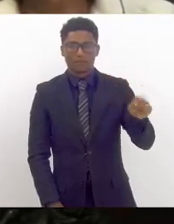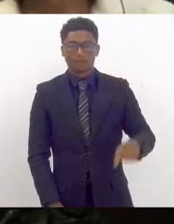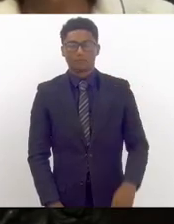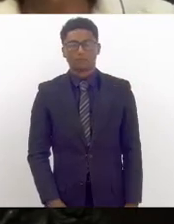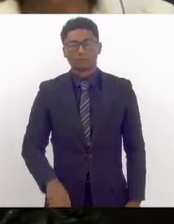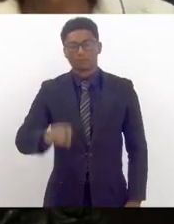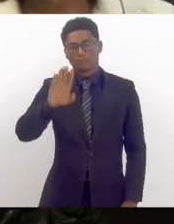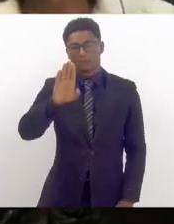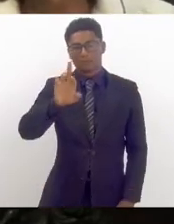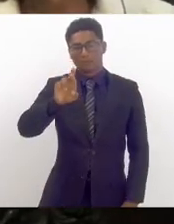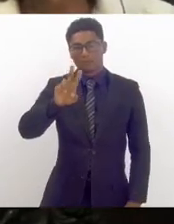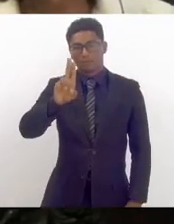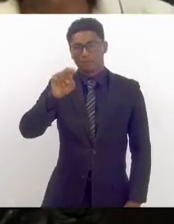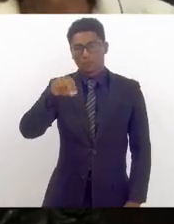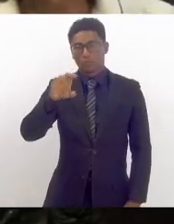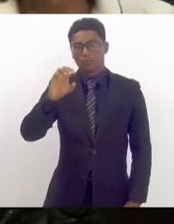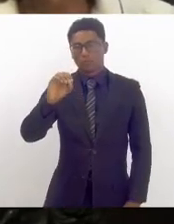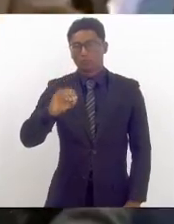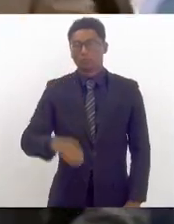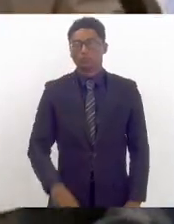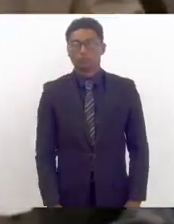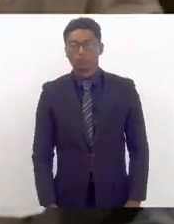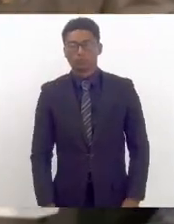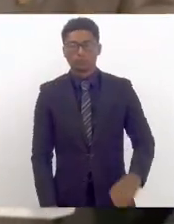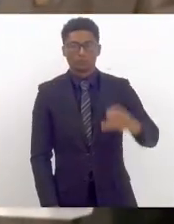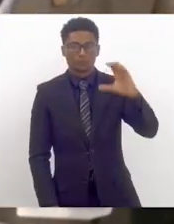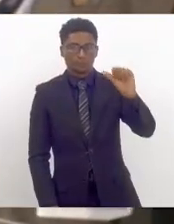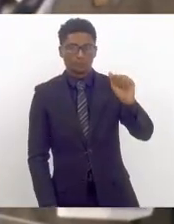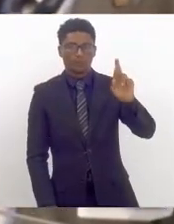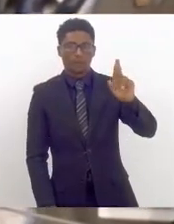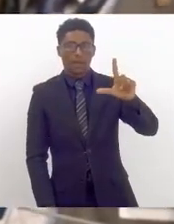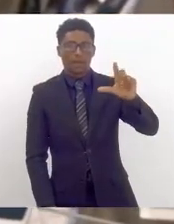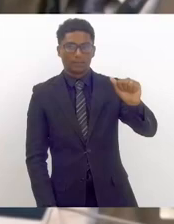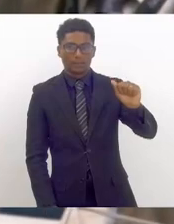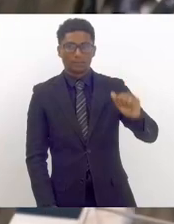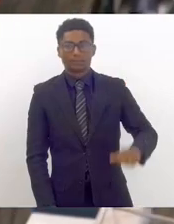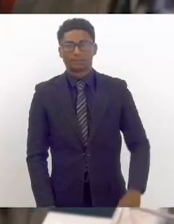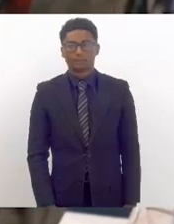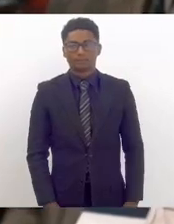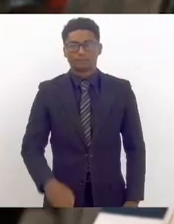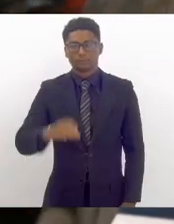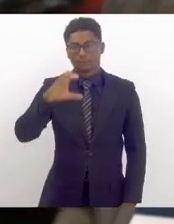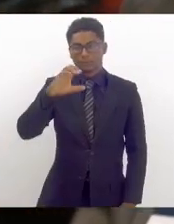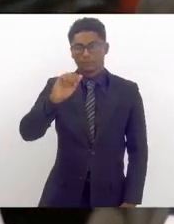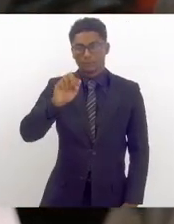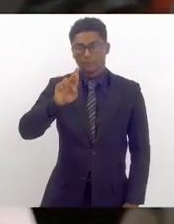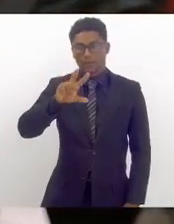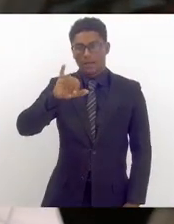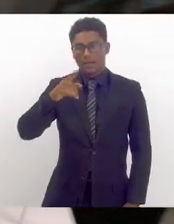Bruno Dauari, Carla Machado, Carlinhos BNH,